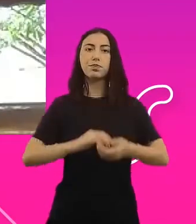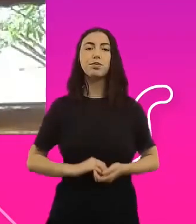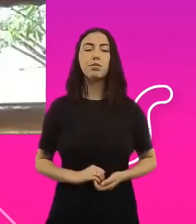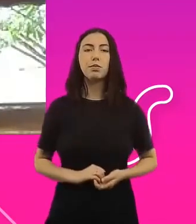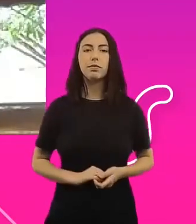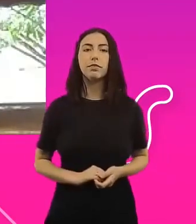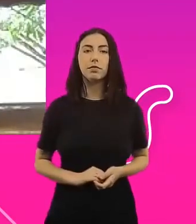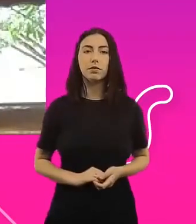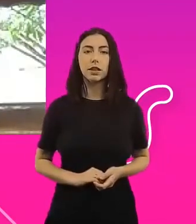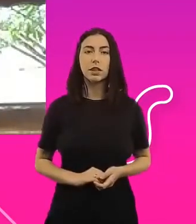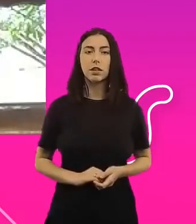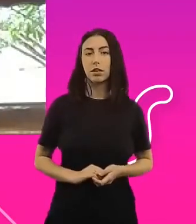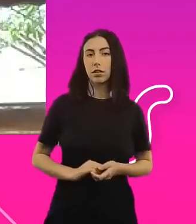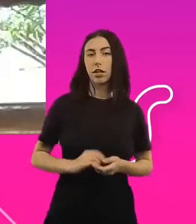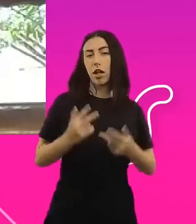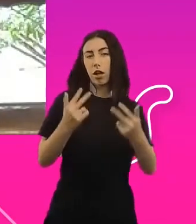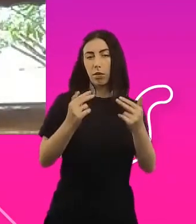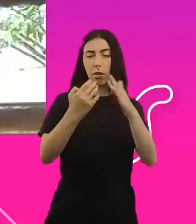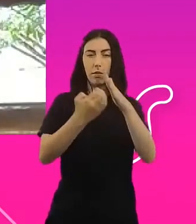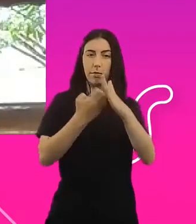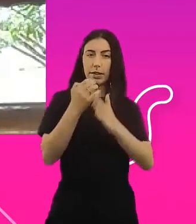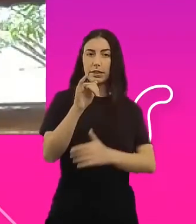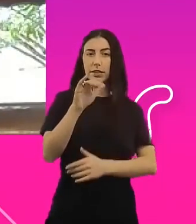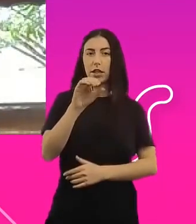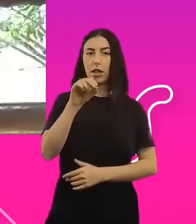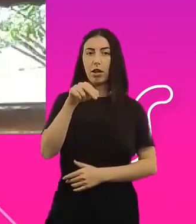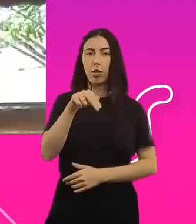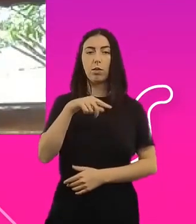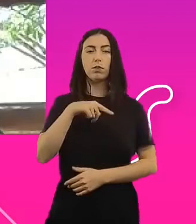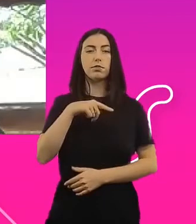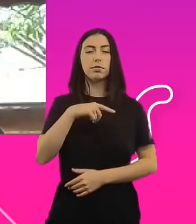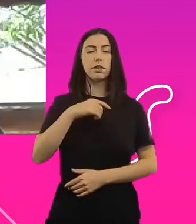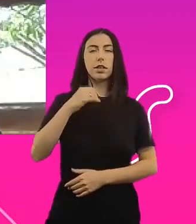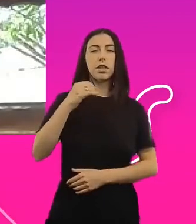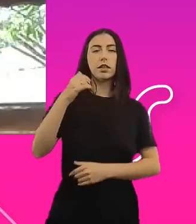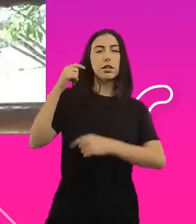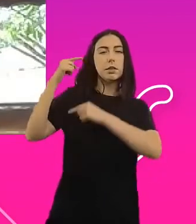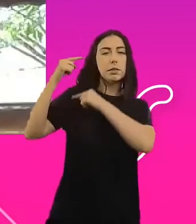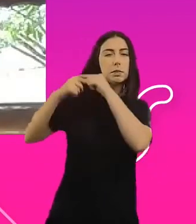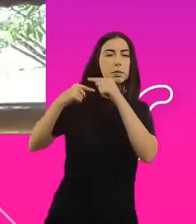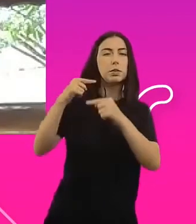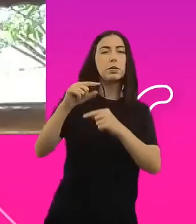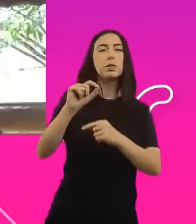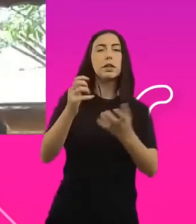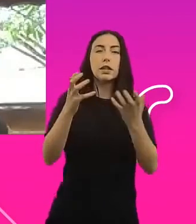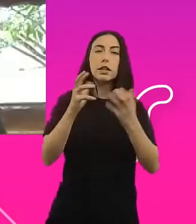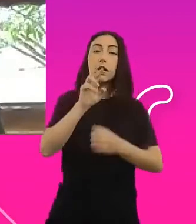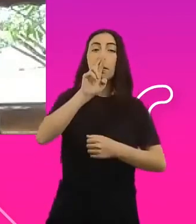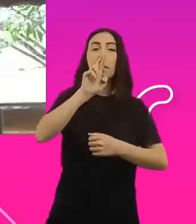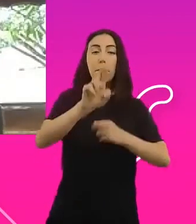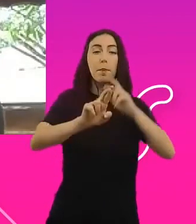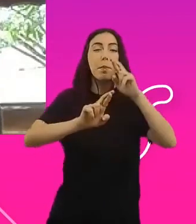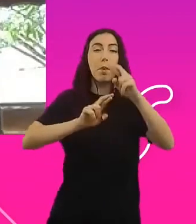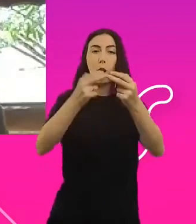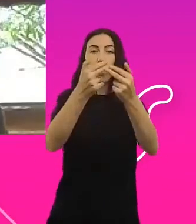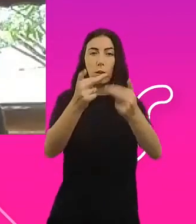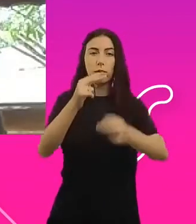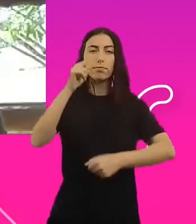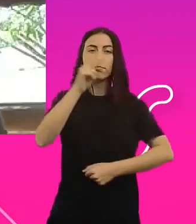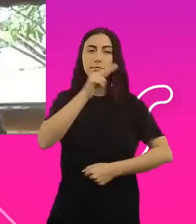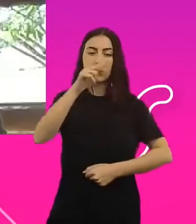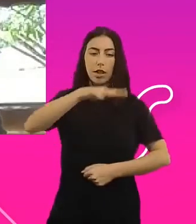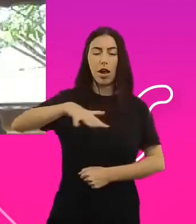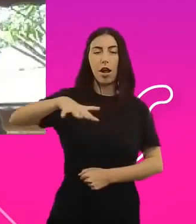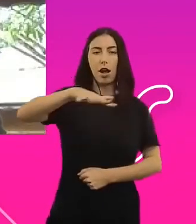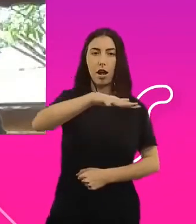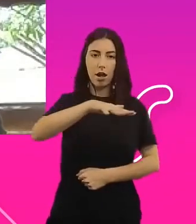ICOM tem um histórico muito grande também de responder às emergências no nosso território, quando começou essa